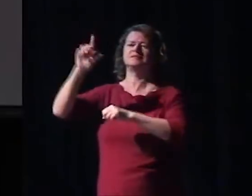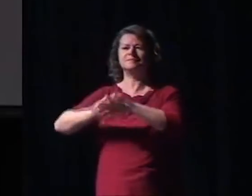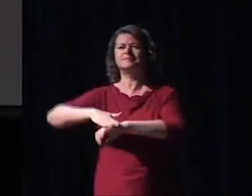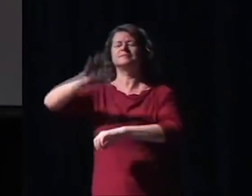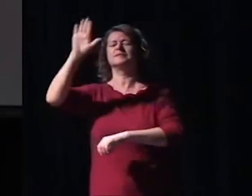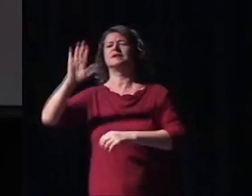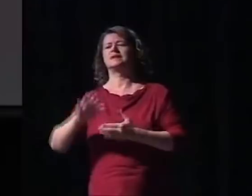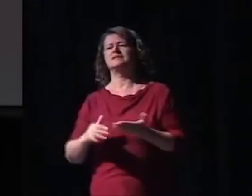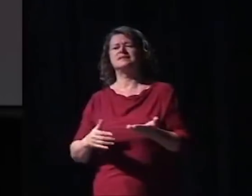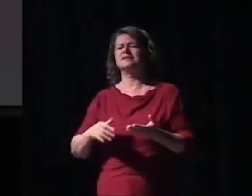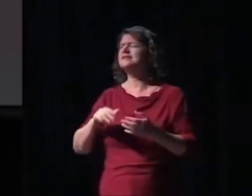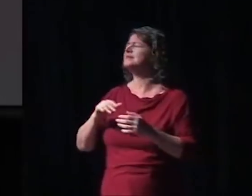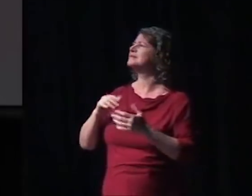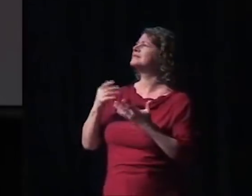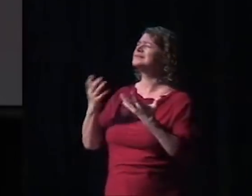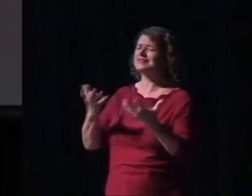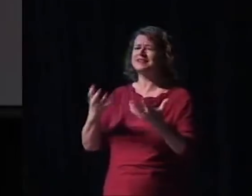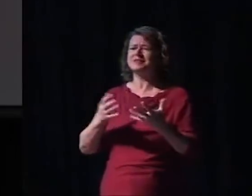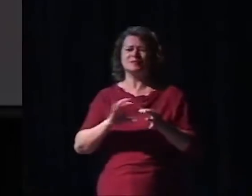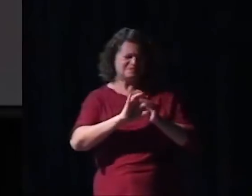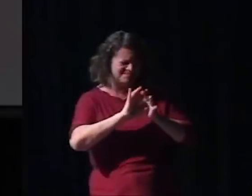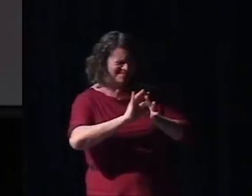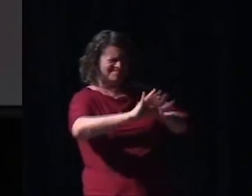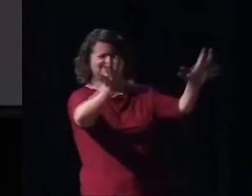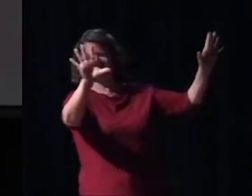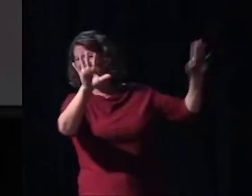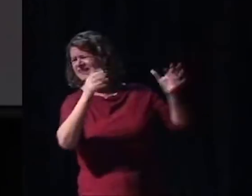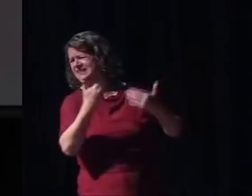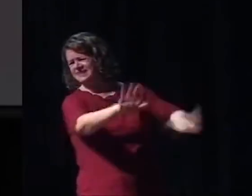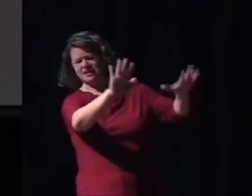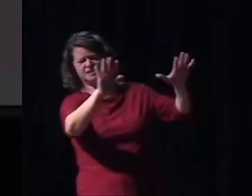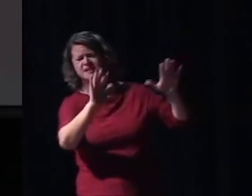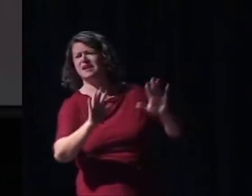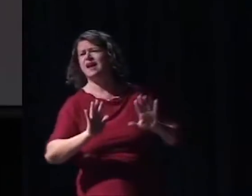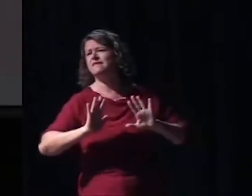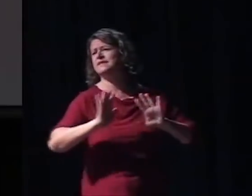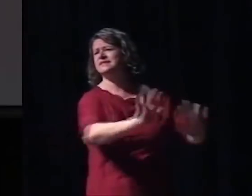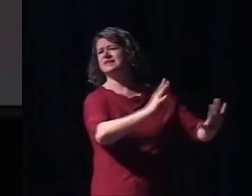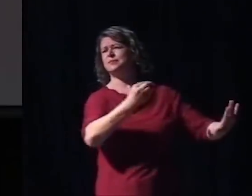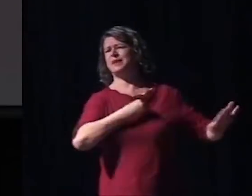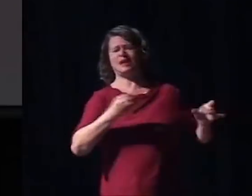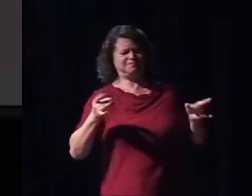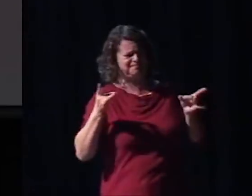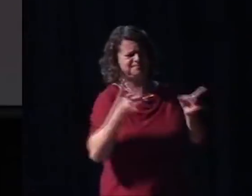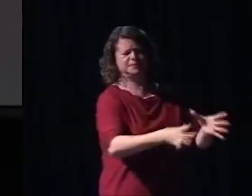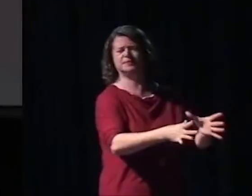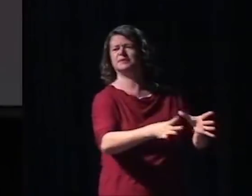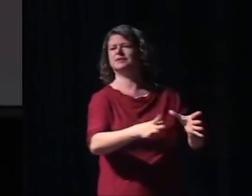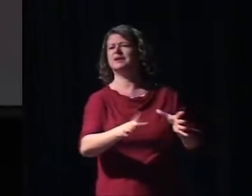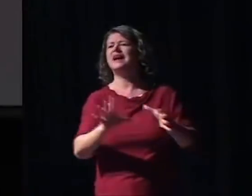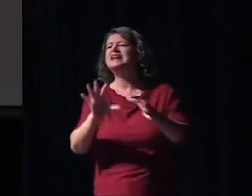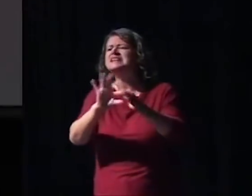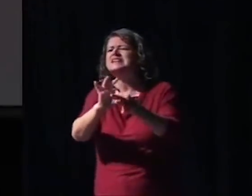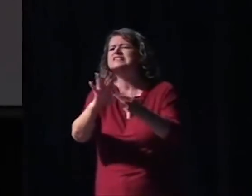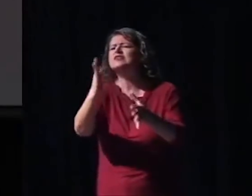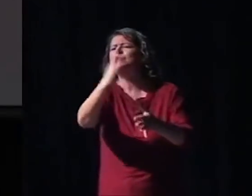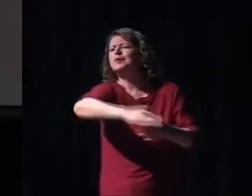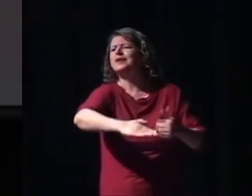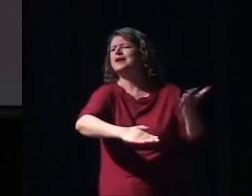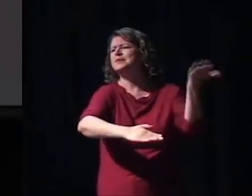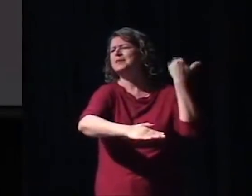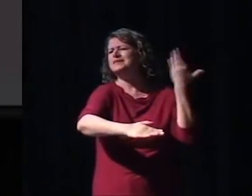os negócios que nós fizemos com o pecado, as alianças com a iniquidade, e voltar para bem pertinho do teu